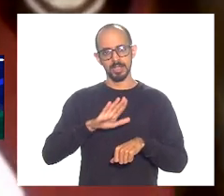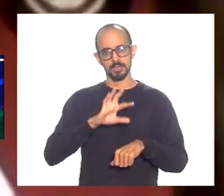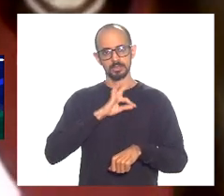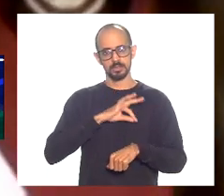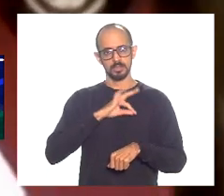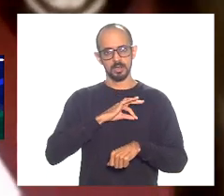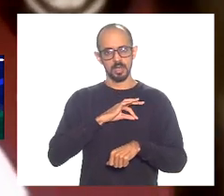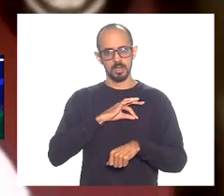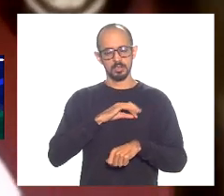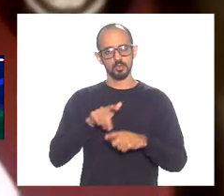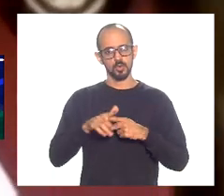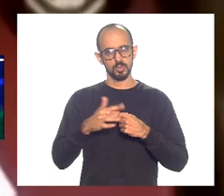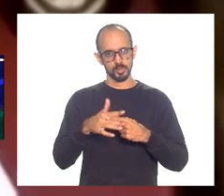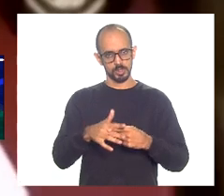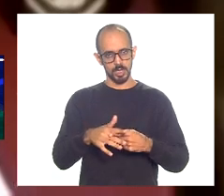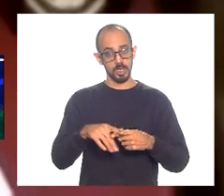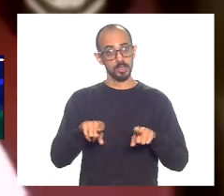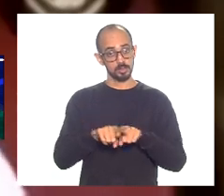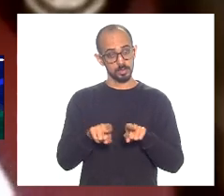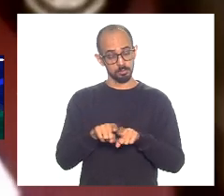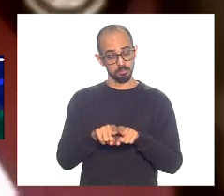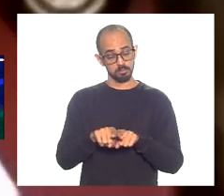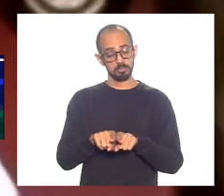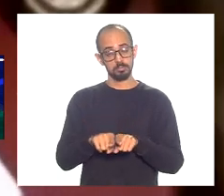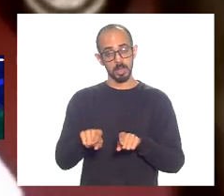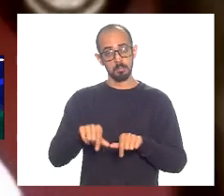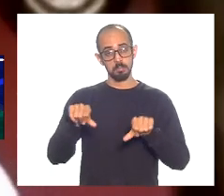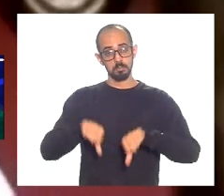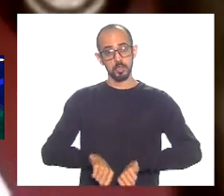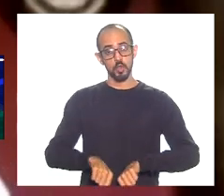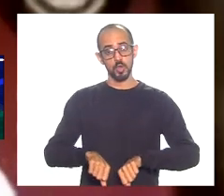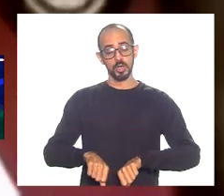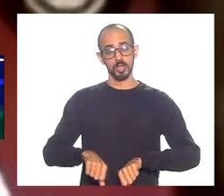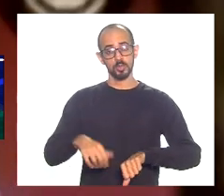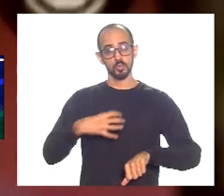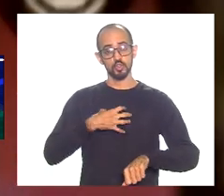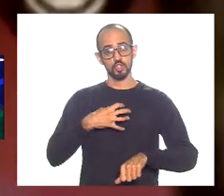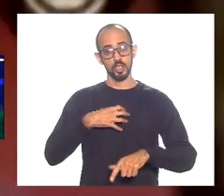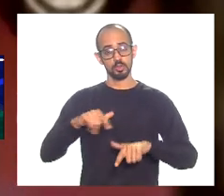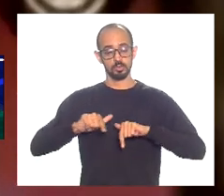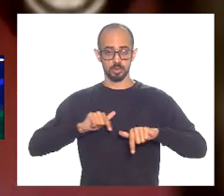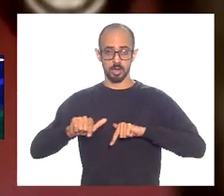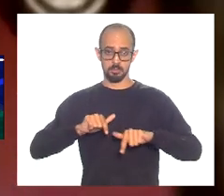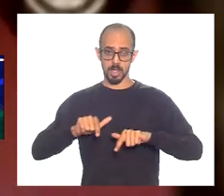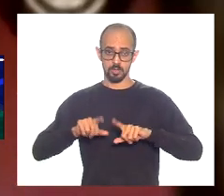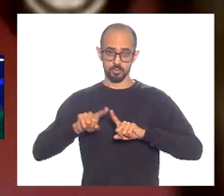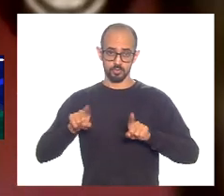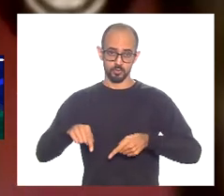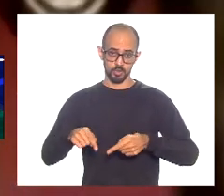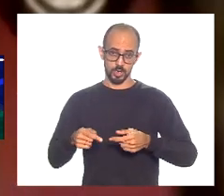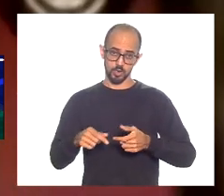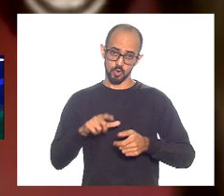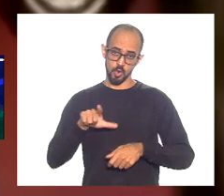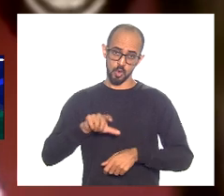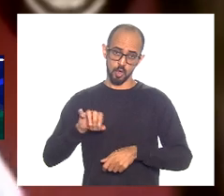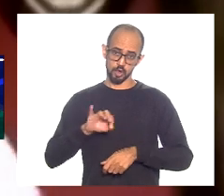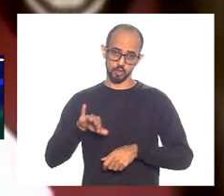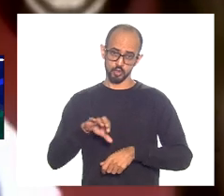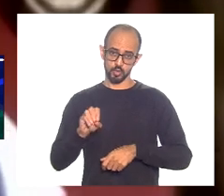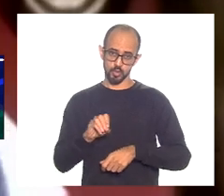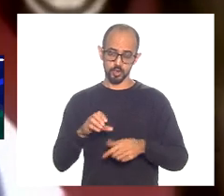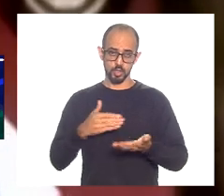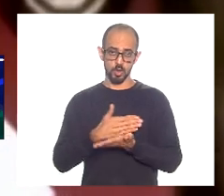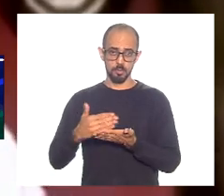reduzindo as condições de trabalho dos seus funcionários. Então, é claro que aí começa a cair a qualidade do